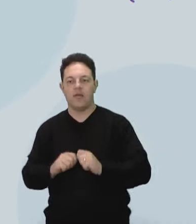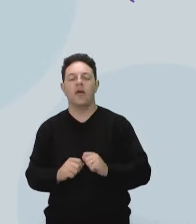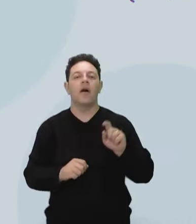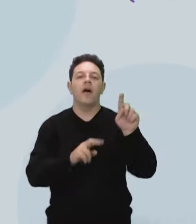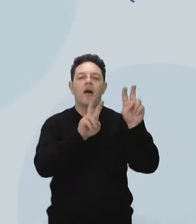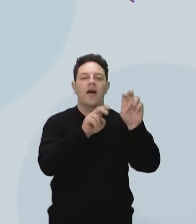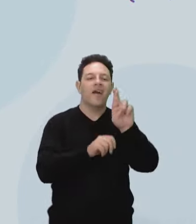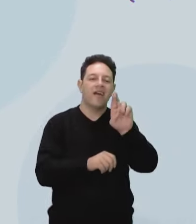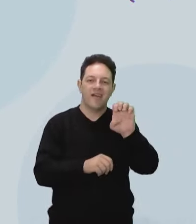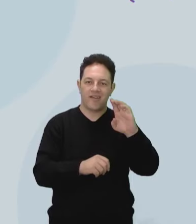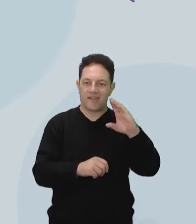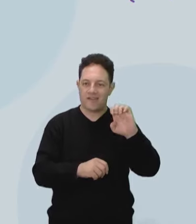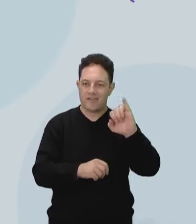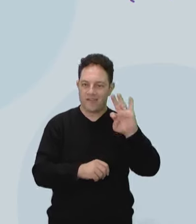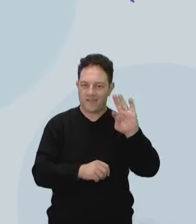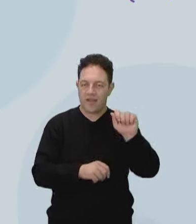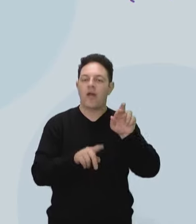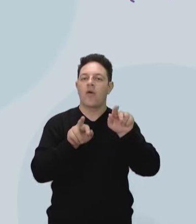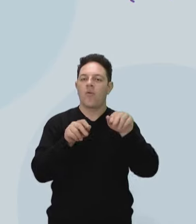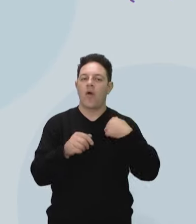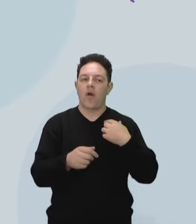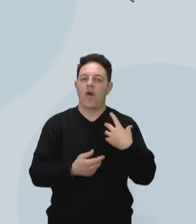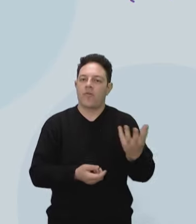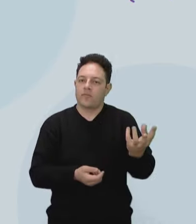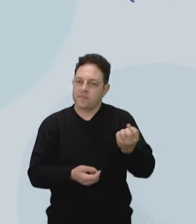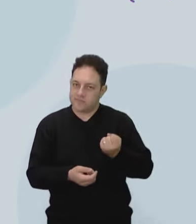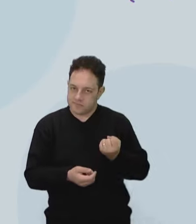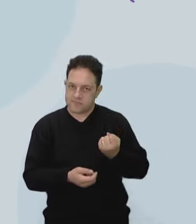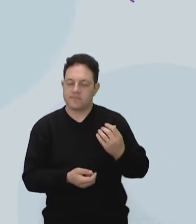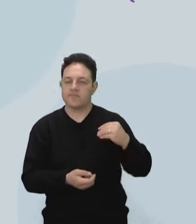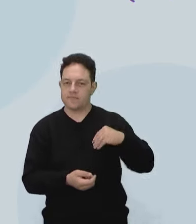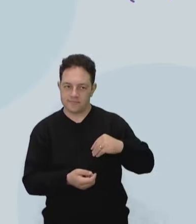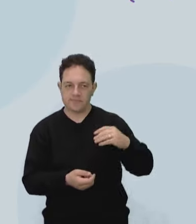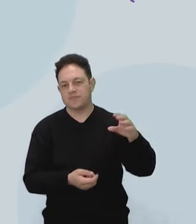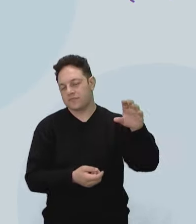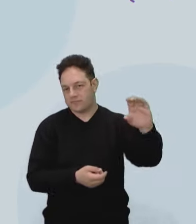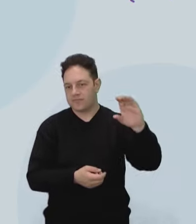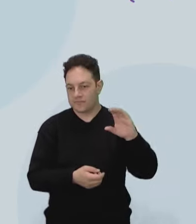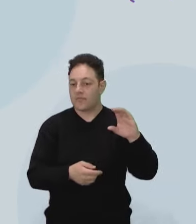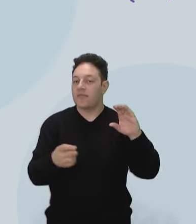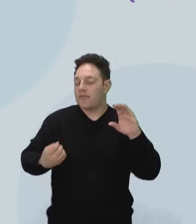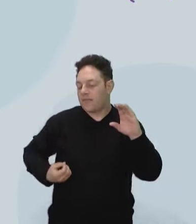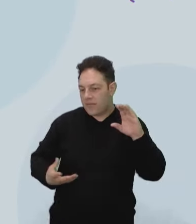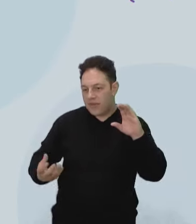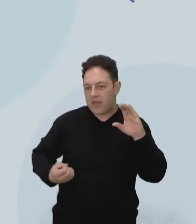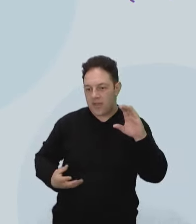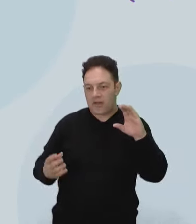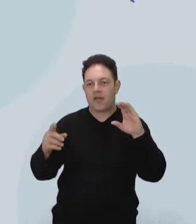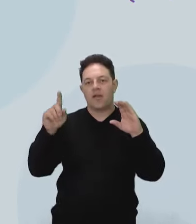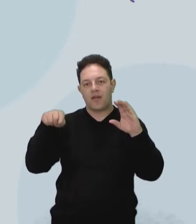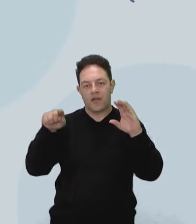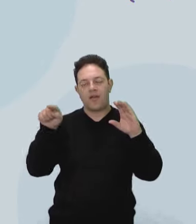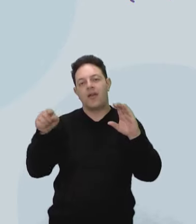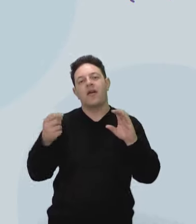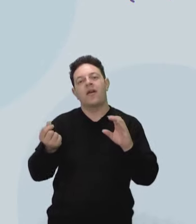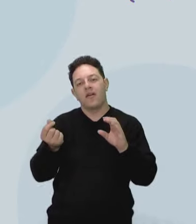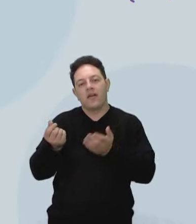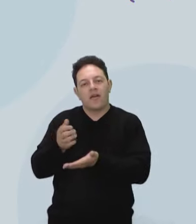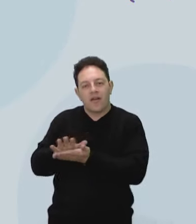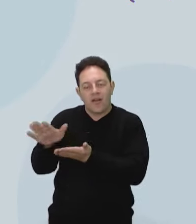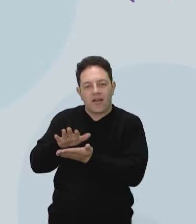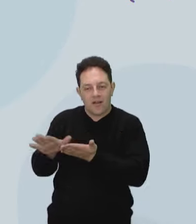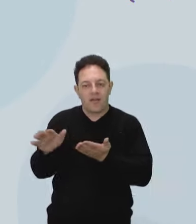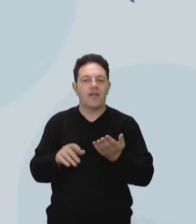Então, o que a gente recebe, né? A receita sempre aí é o que a gente recebe e a despesa aí é o que a gente gasta, o